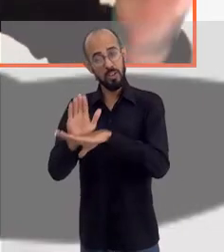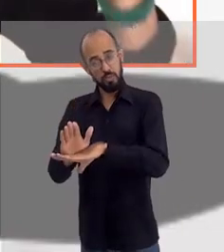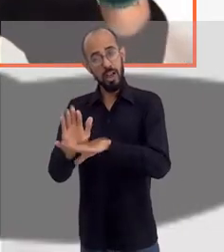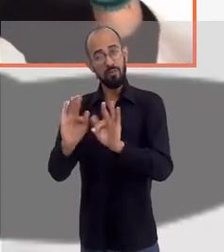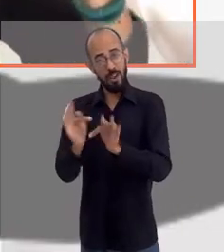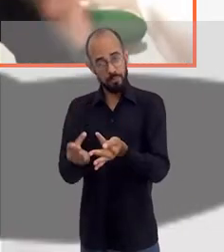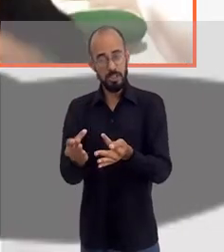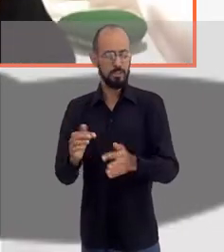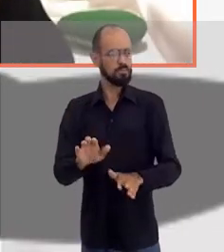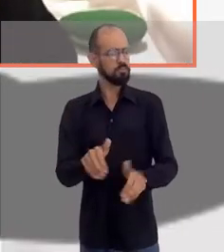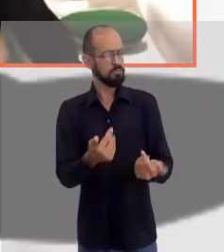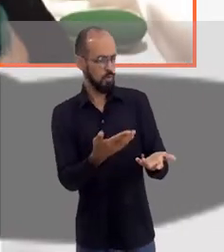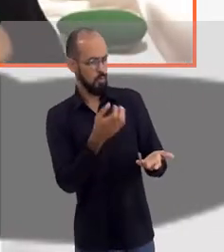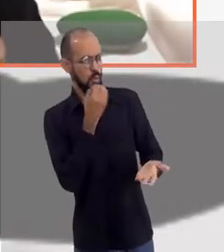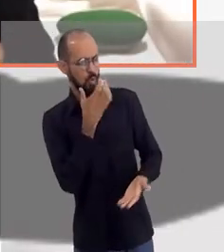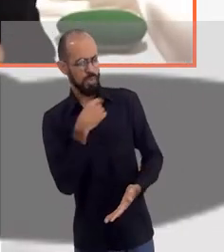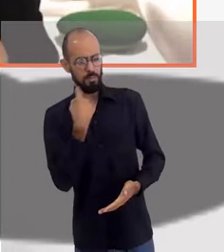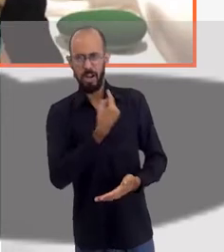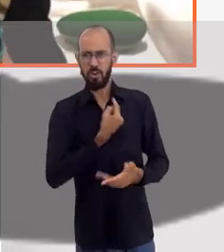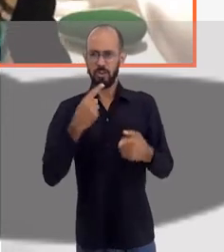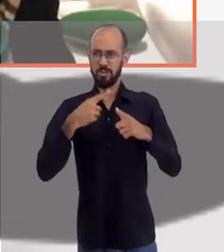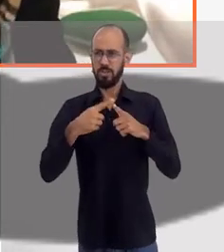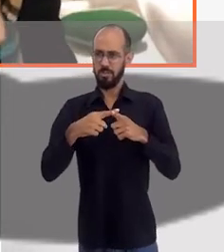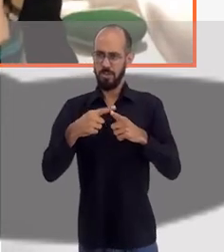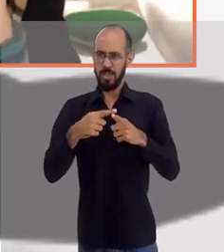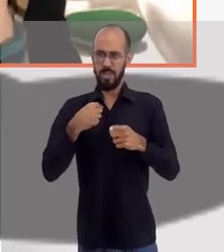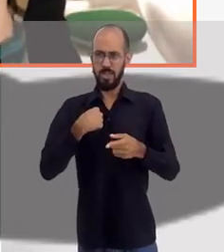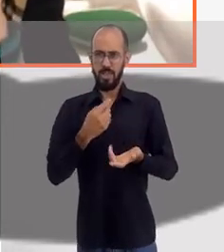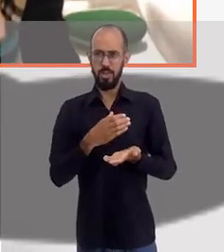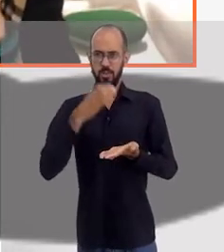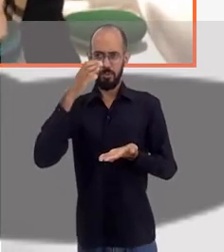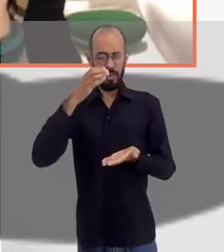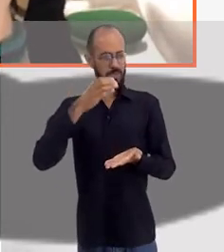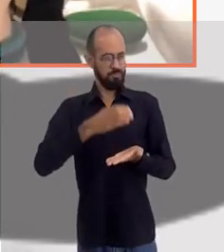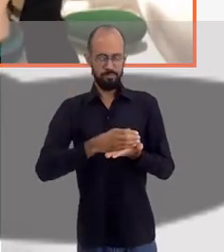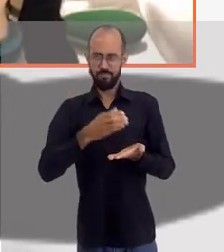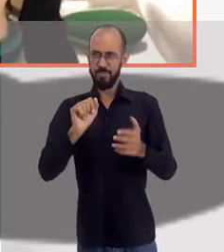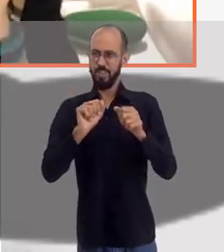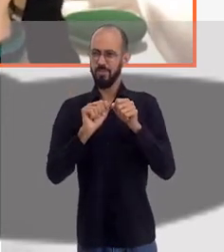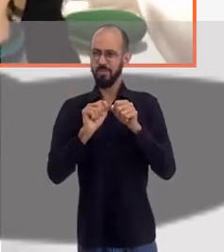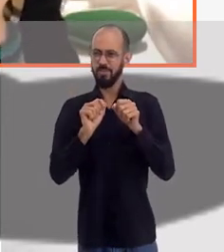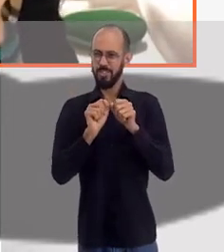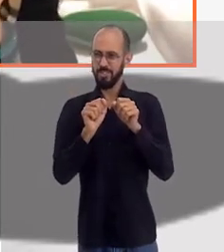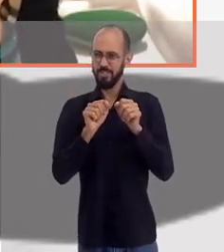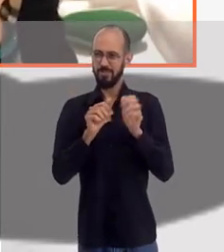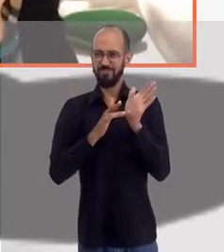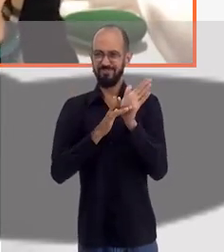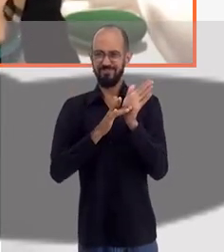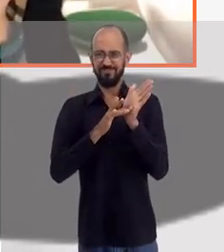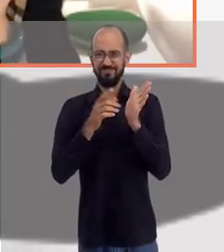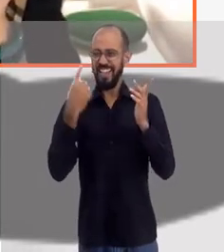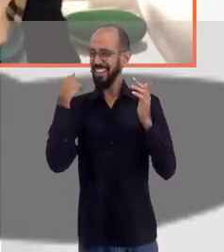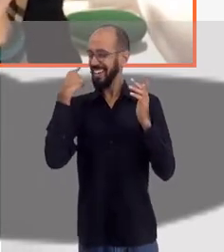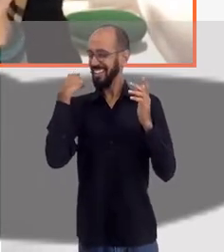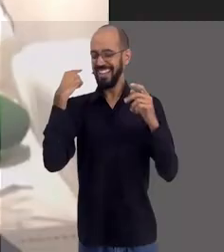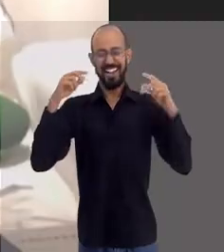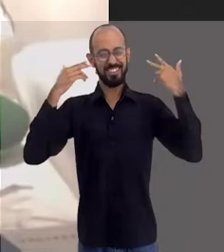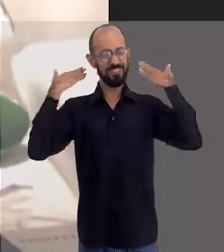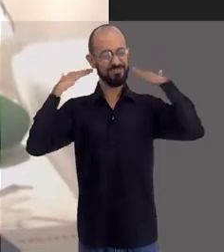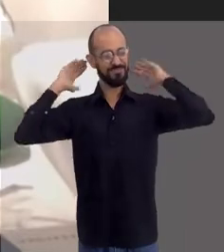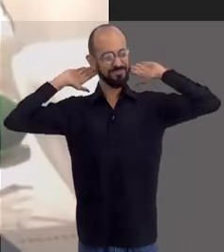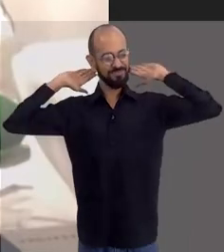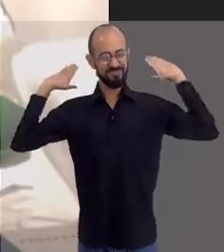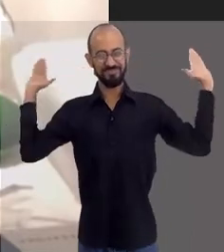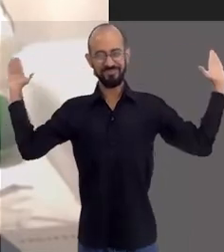e conta para gente né porque olha eu trouxe até uma fiz um cenário aqui temático porque eu